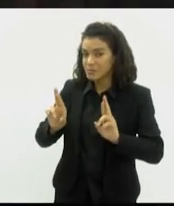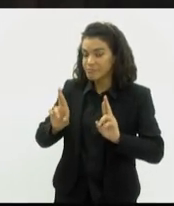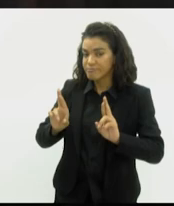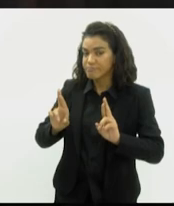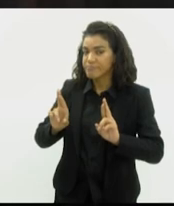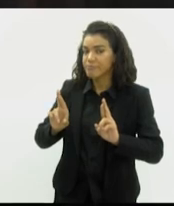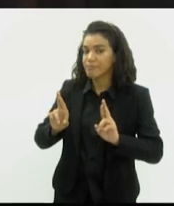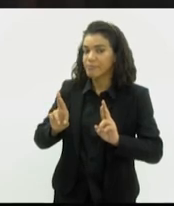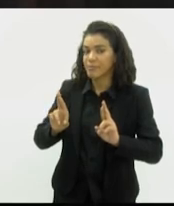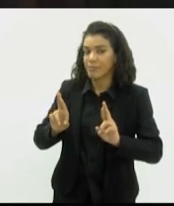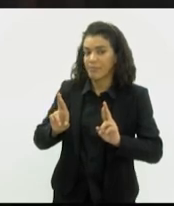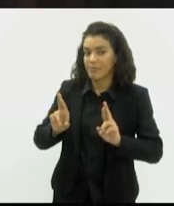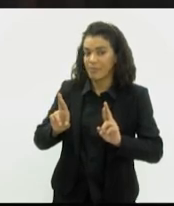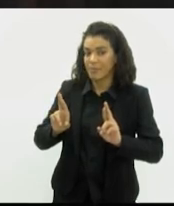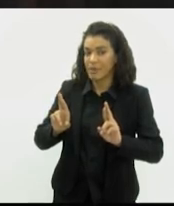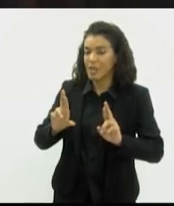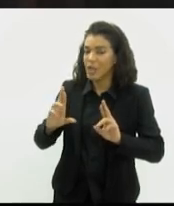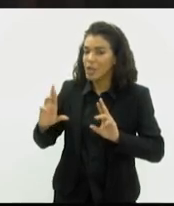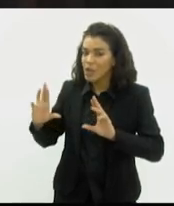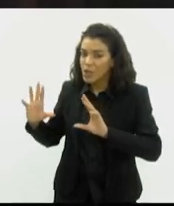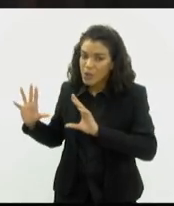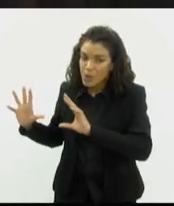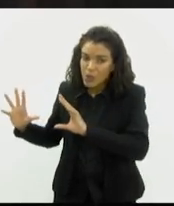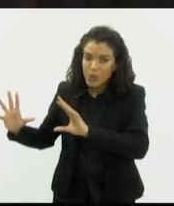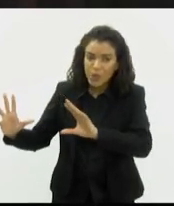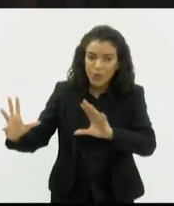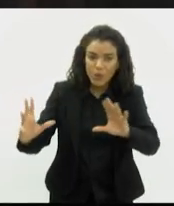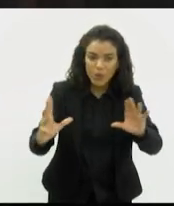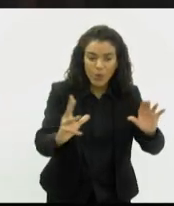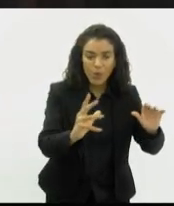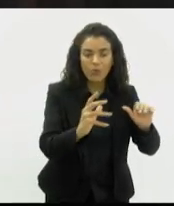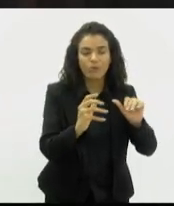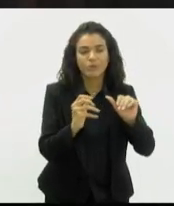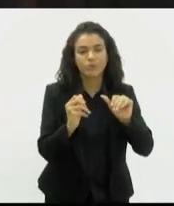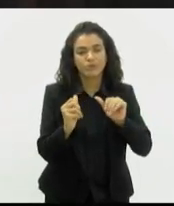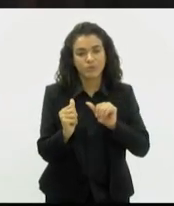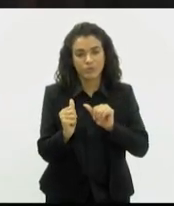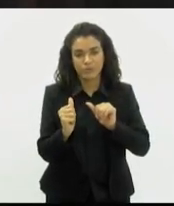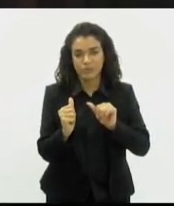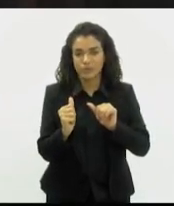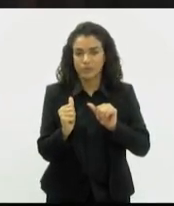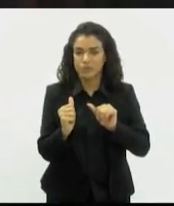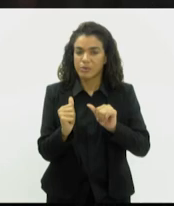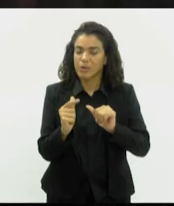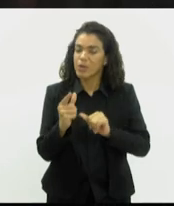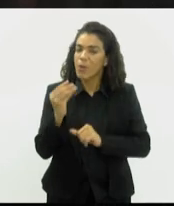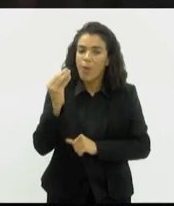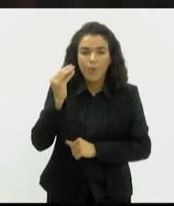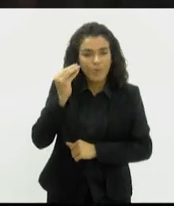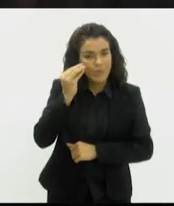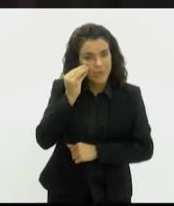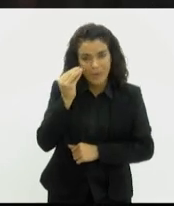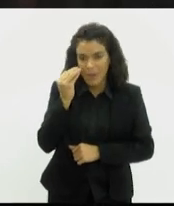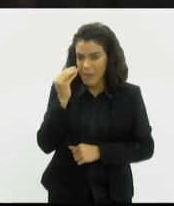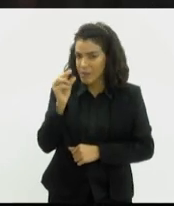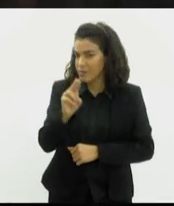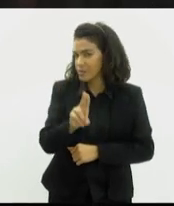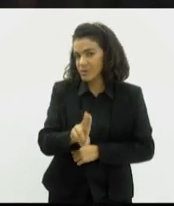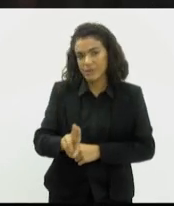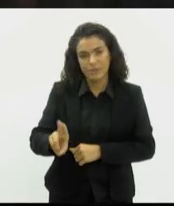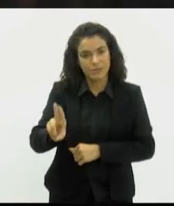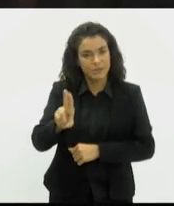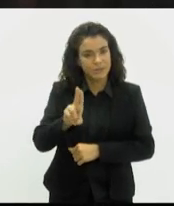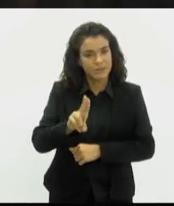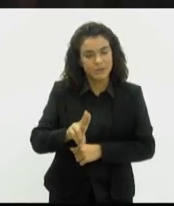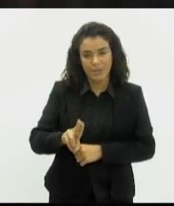as máquinas públicas não sejam utilizadas para A,